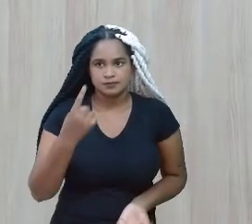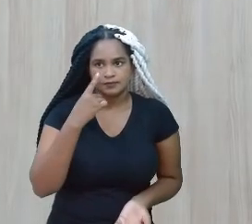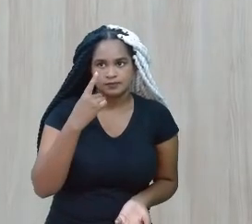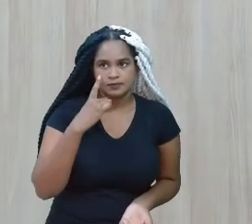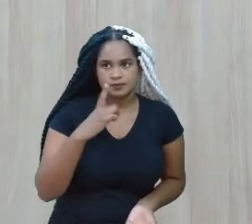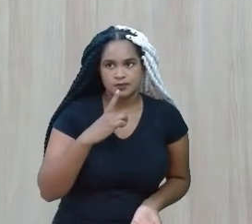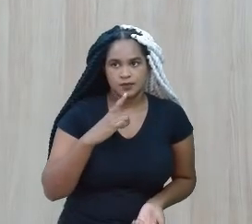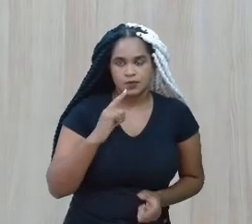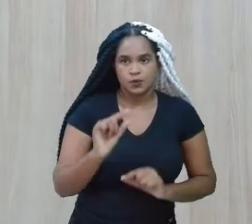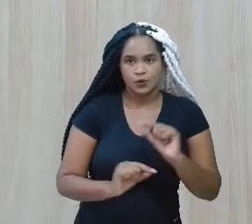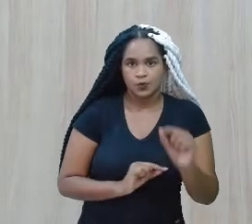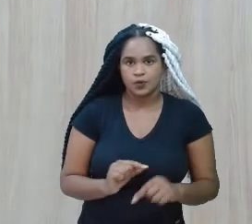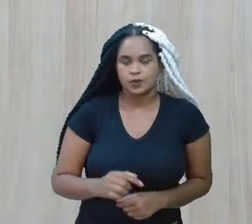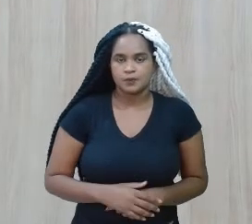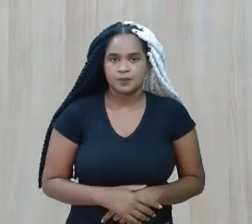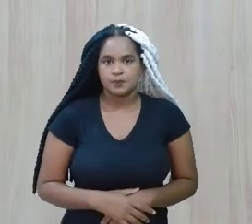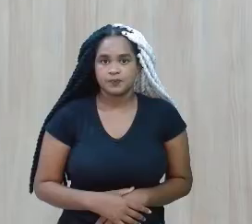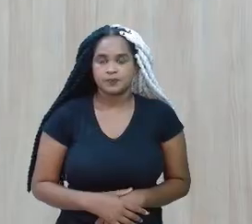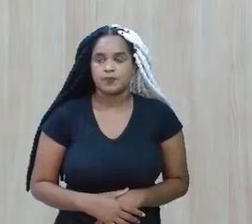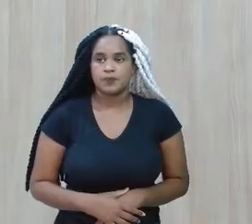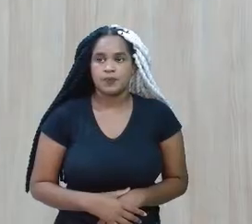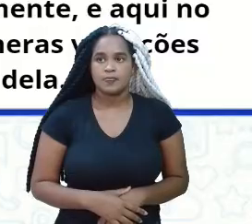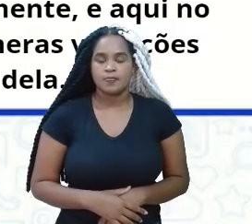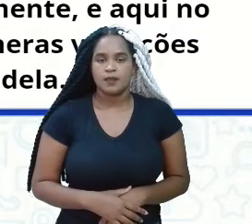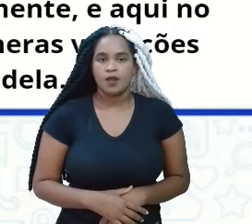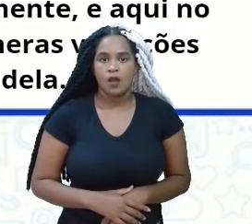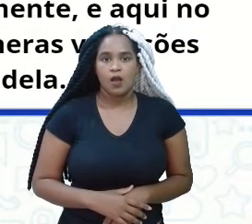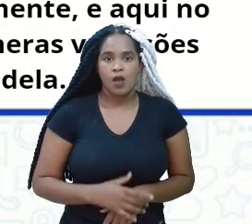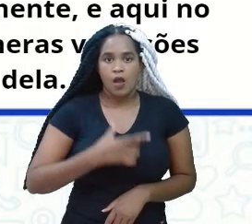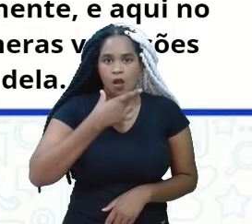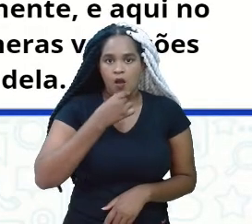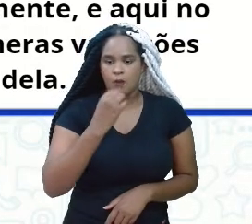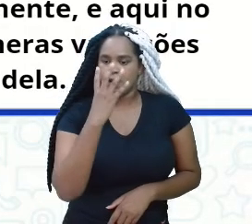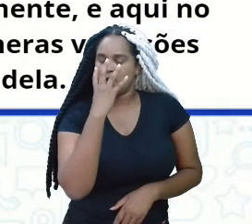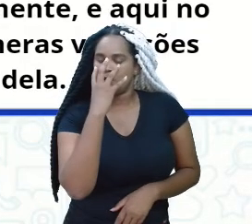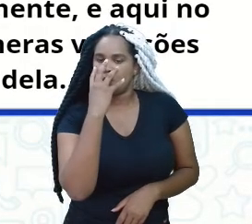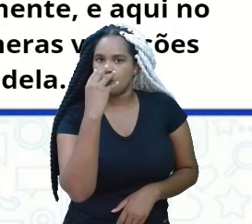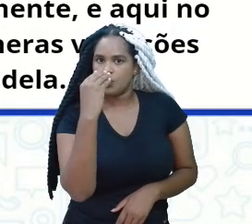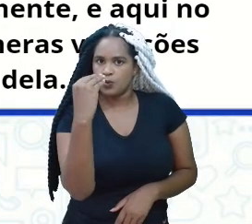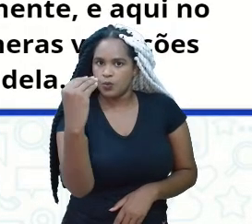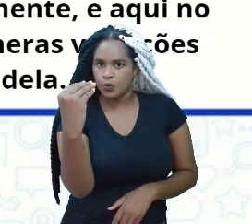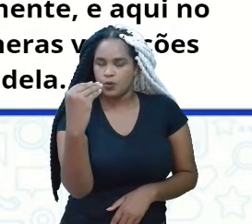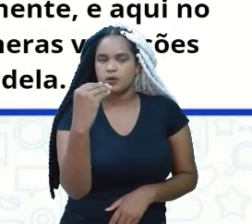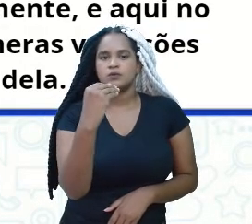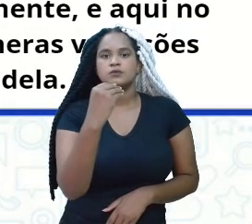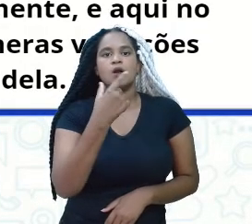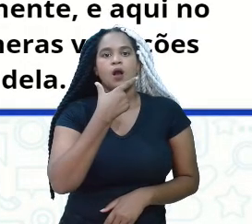temos, só lembrando, não é? Nós temos a lenda do lobisomem, não é? O